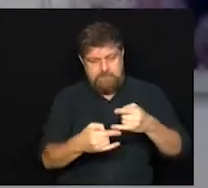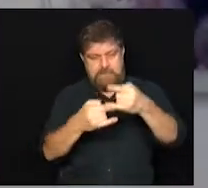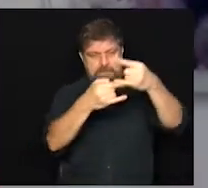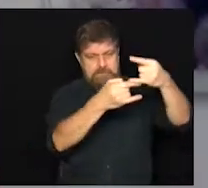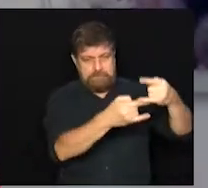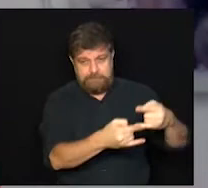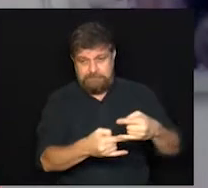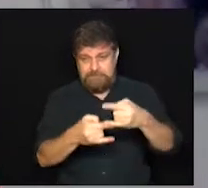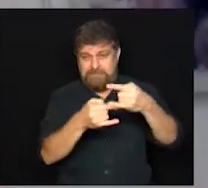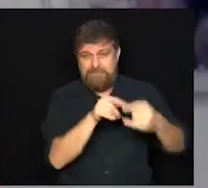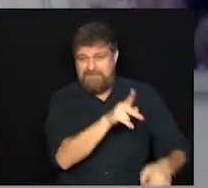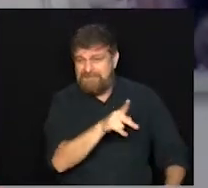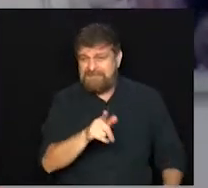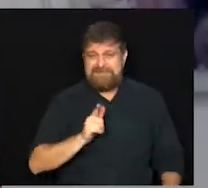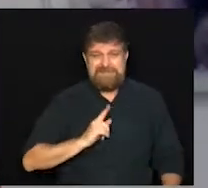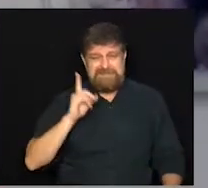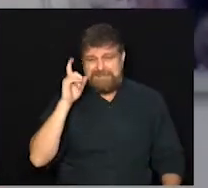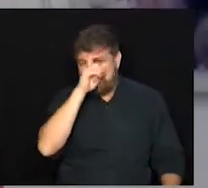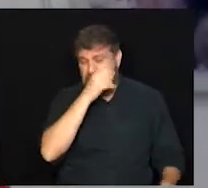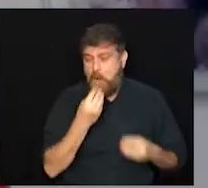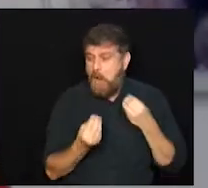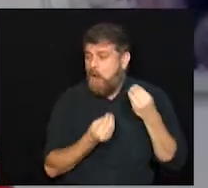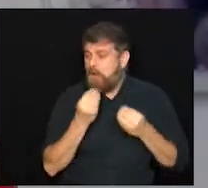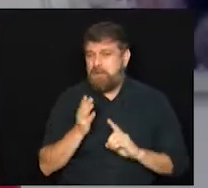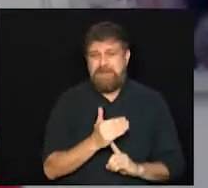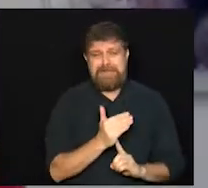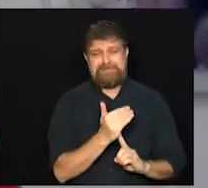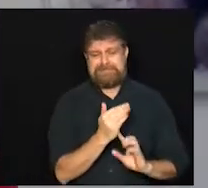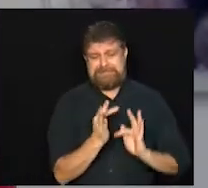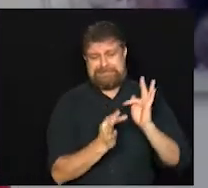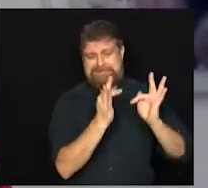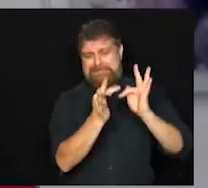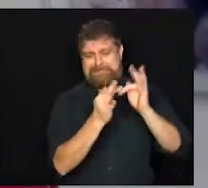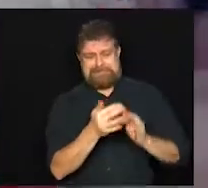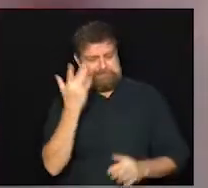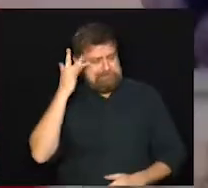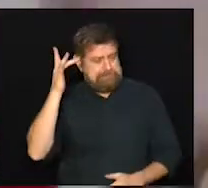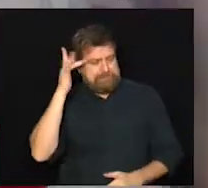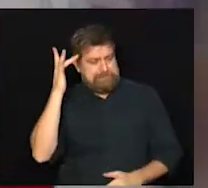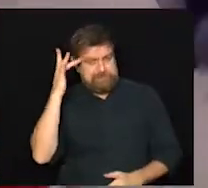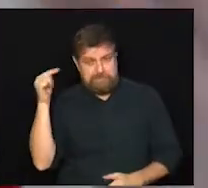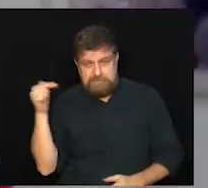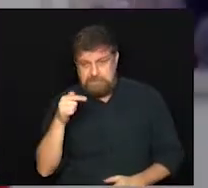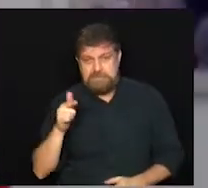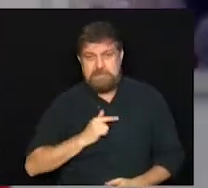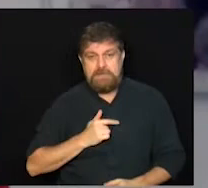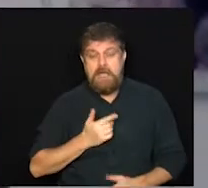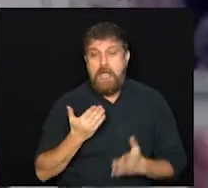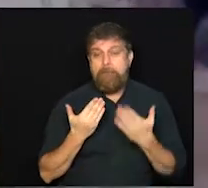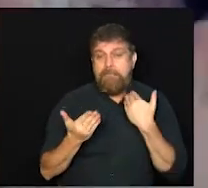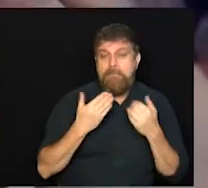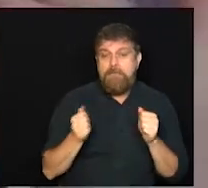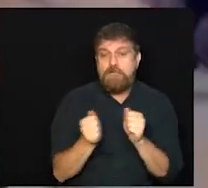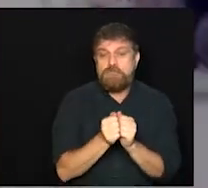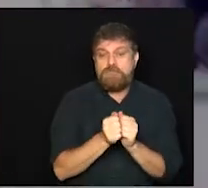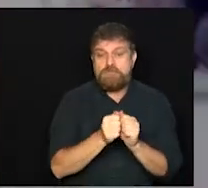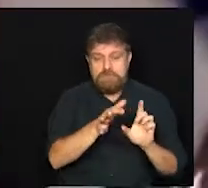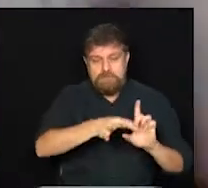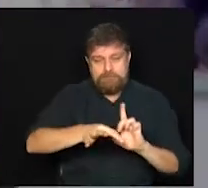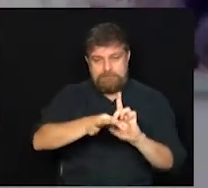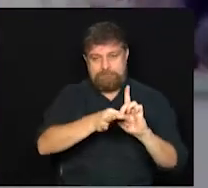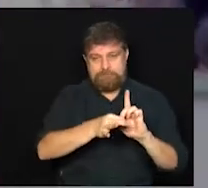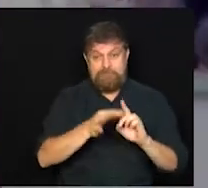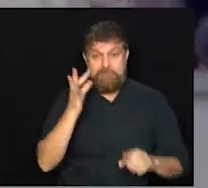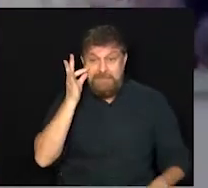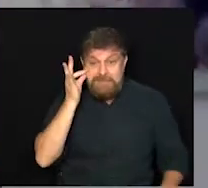que tinham muita dificuldade, não sabiam como iam fazer esse negócio. O fato de estar, poder conversar com os alunos, não estou